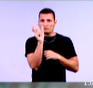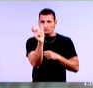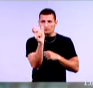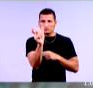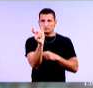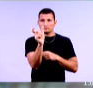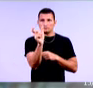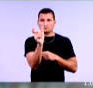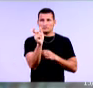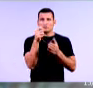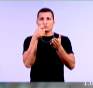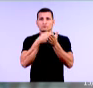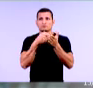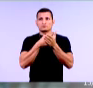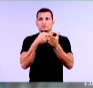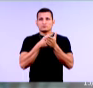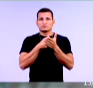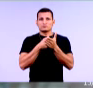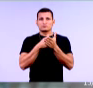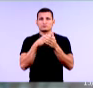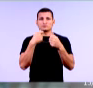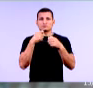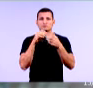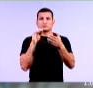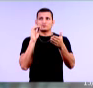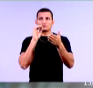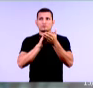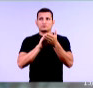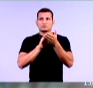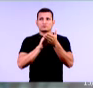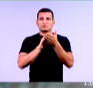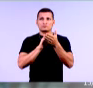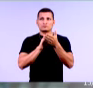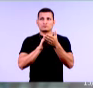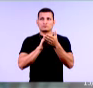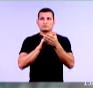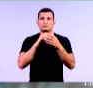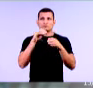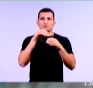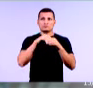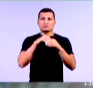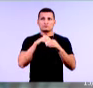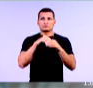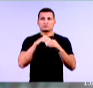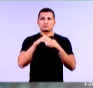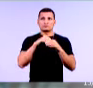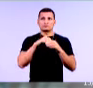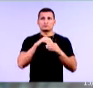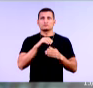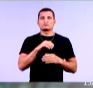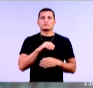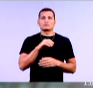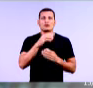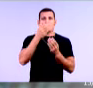eu obrigatoriamente tenho que colocá-lo dentro de um arquivo chamado smartphone, olha aqui, .java.